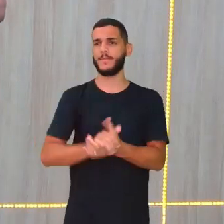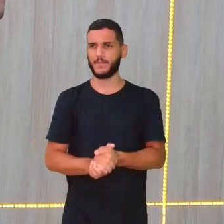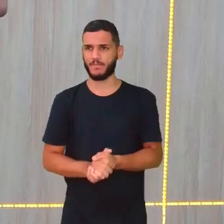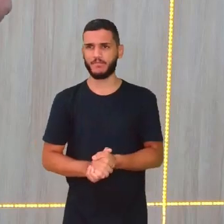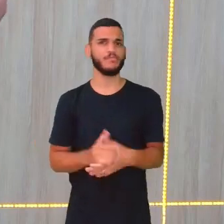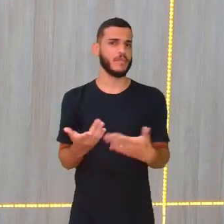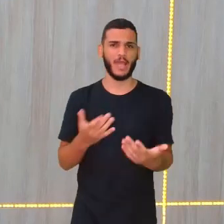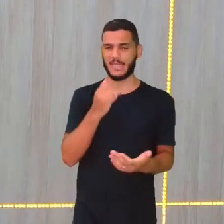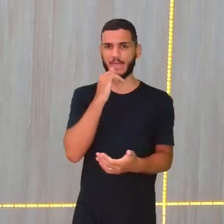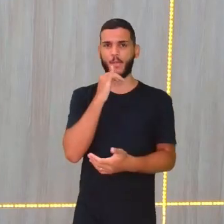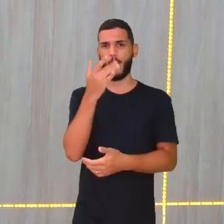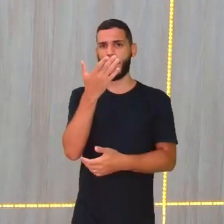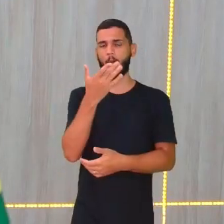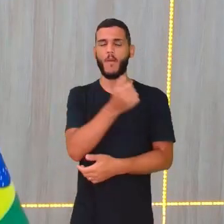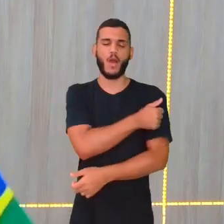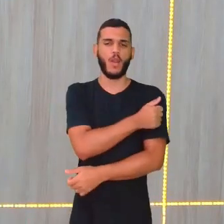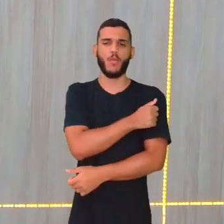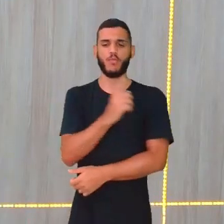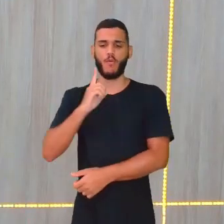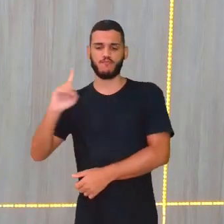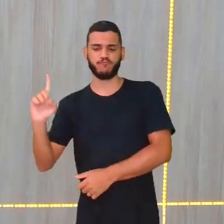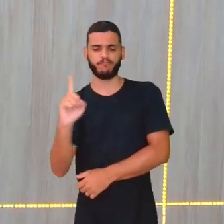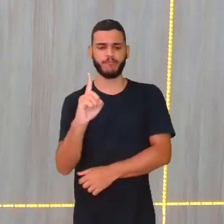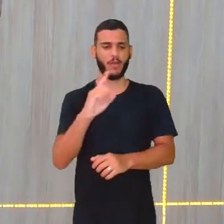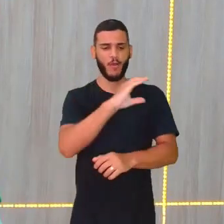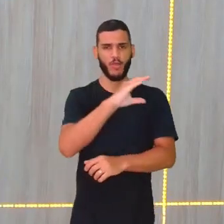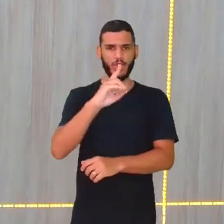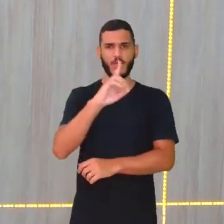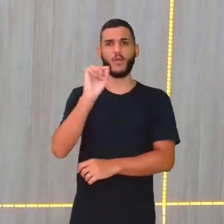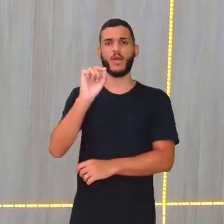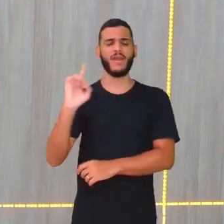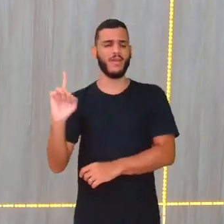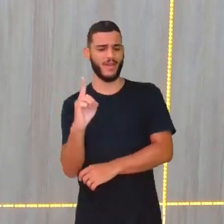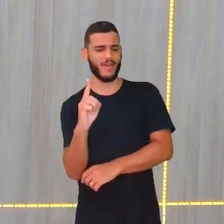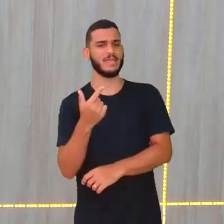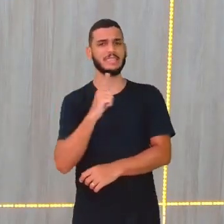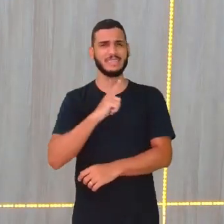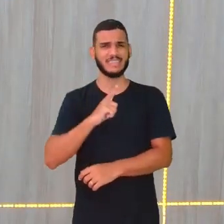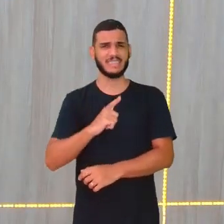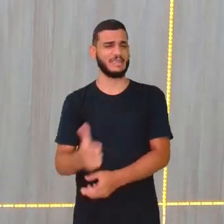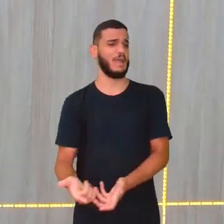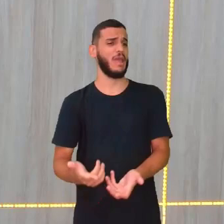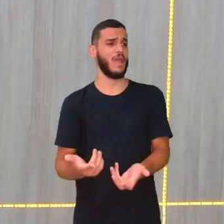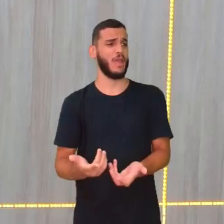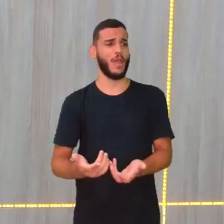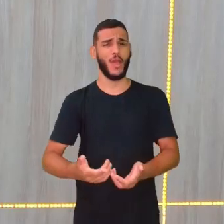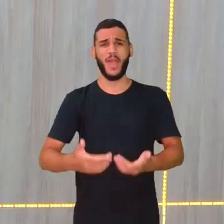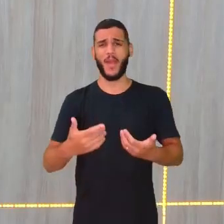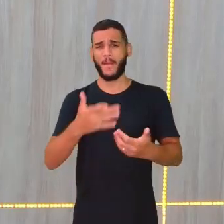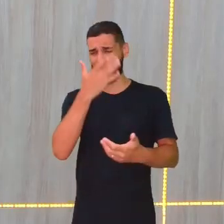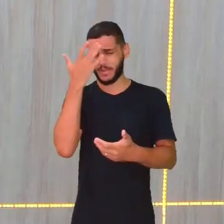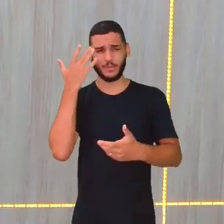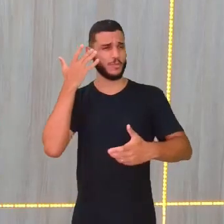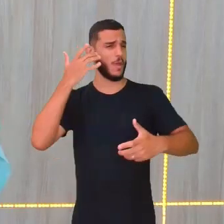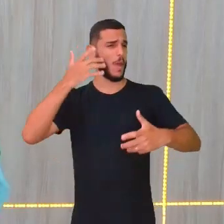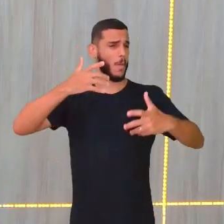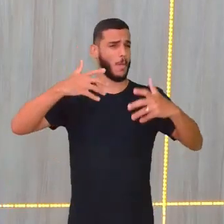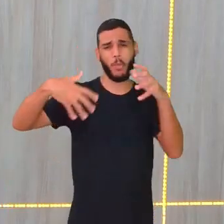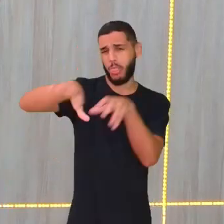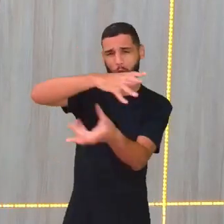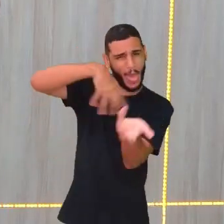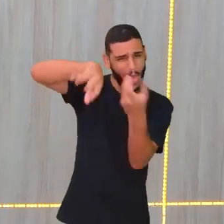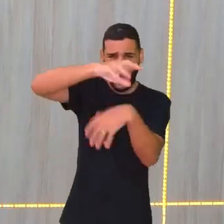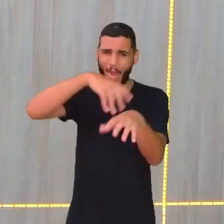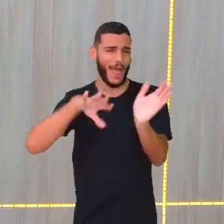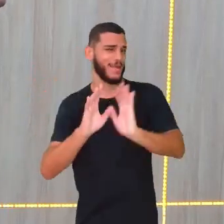diz, nossa sala está pegando fogo. O que ela está querendo dizer é que a sala está agitada, né? E aí, olha, vai